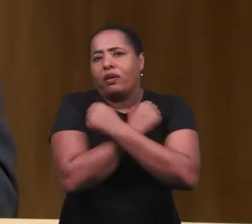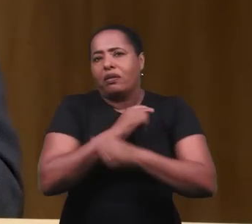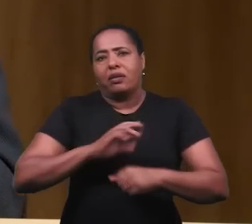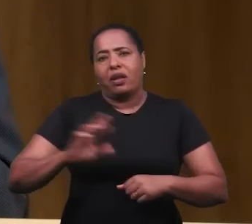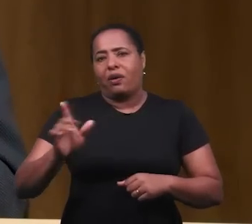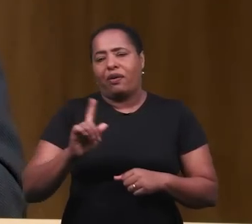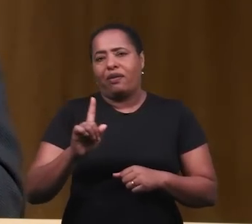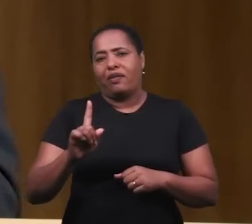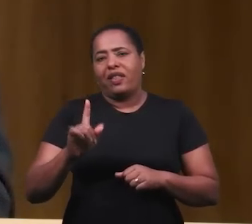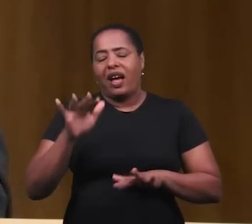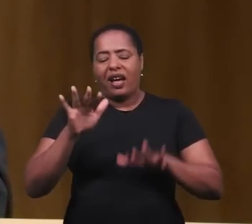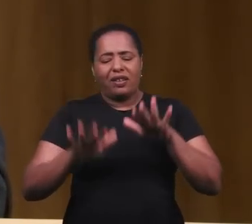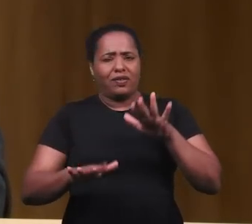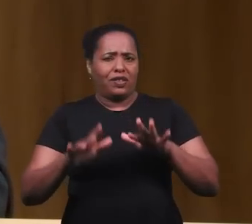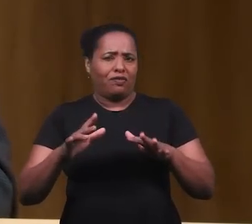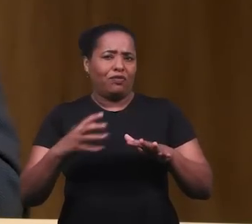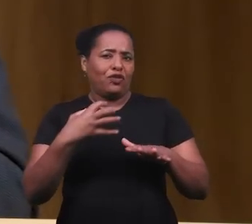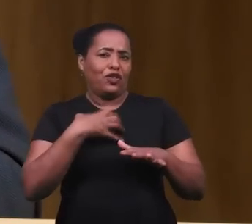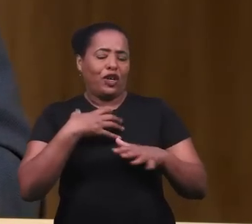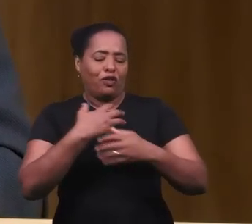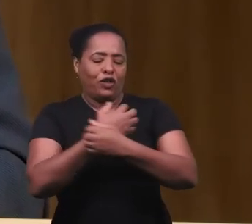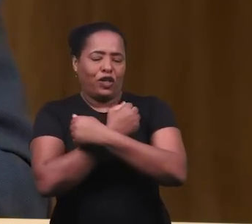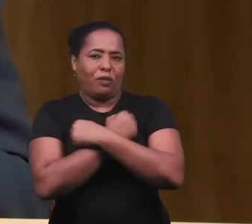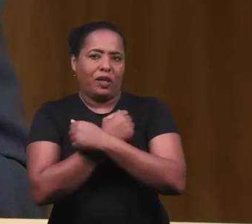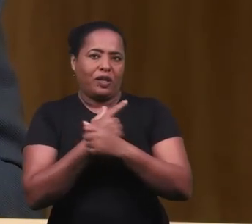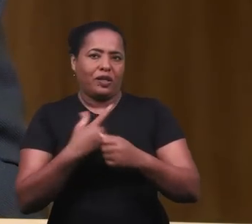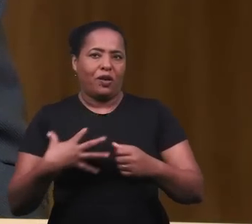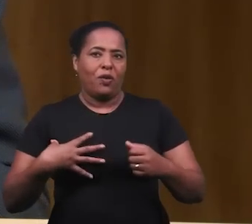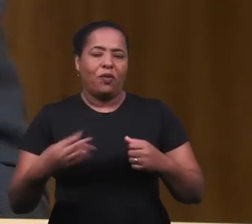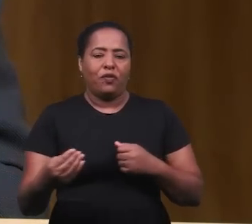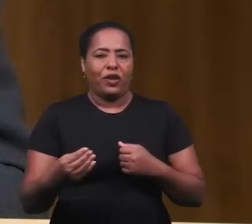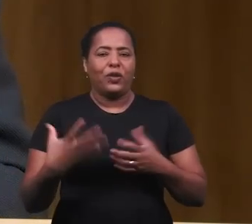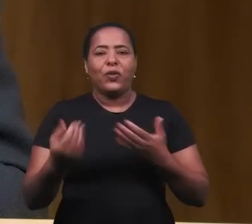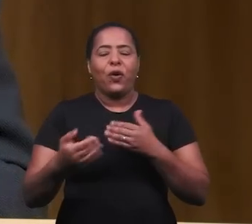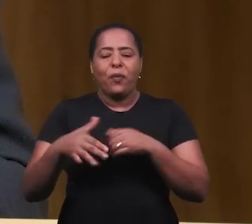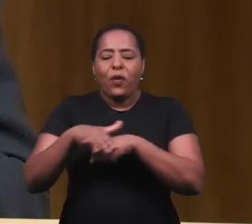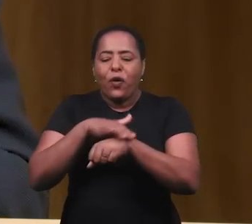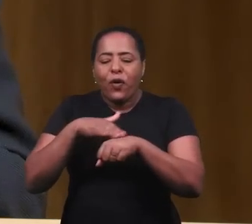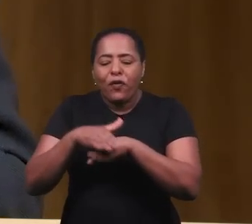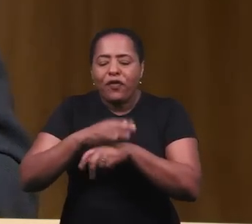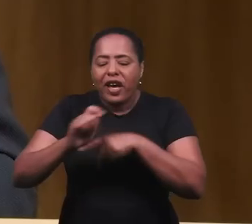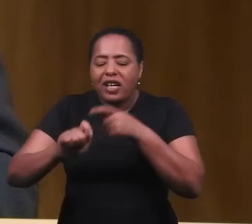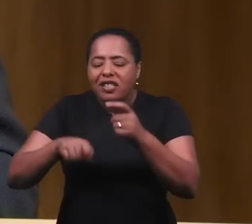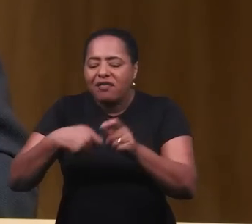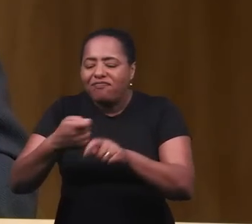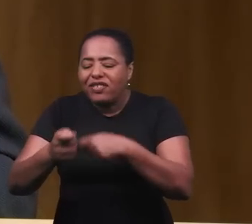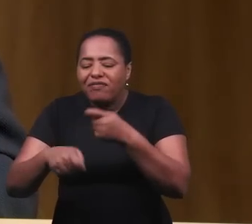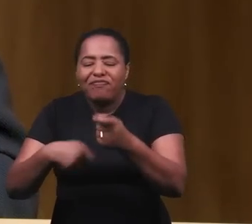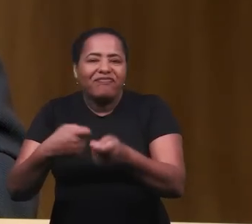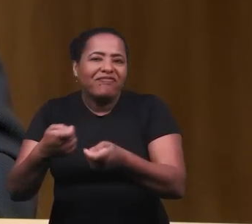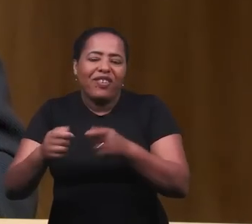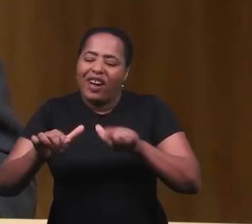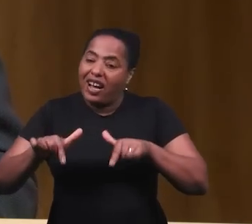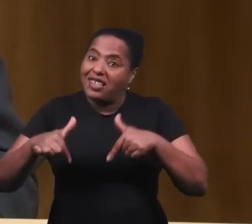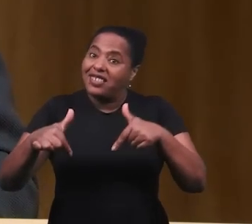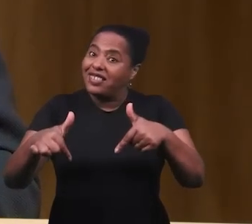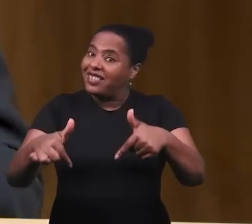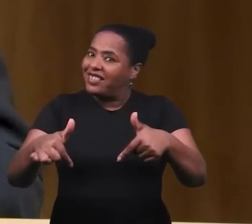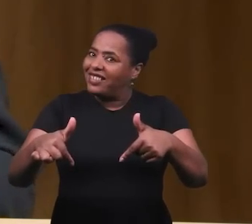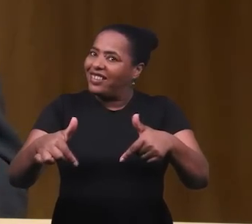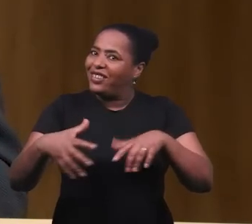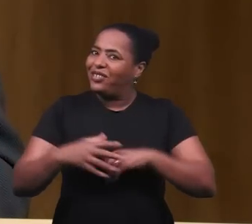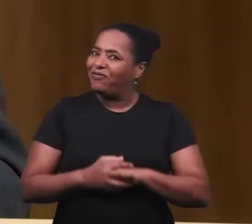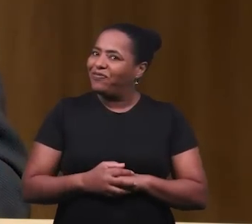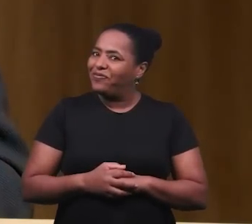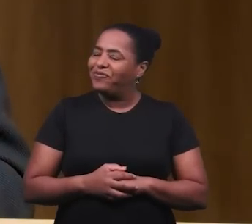Às vezes as pessoas têm mais dificuldade de contato físico. Mas tem muitas formas de se abraçar um filho. Você pode abraçar com palavras. Sim. Né? Você pode abraçar com